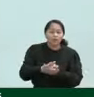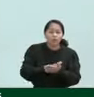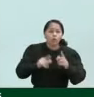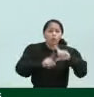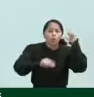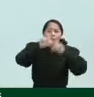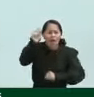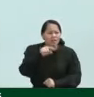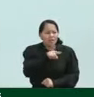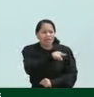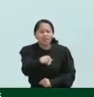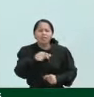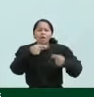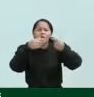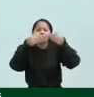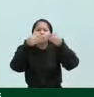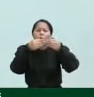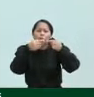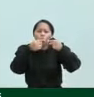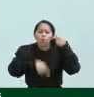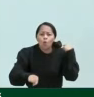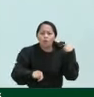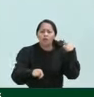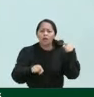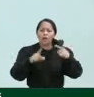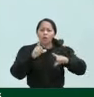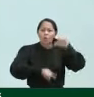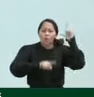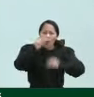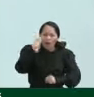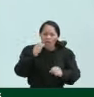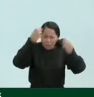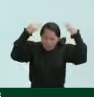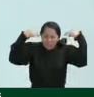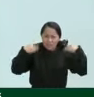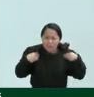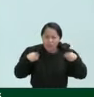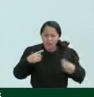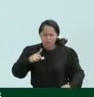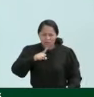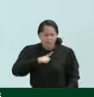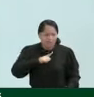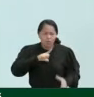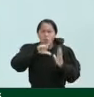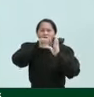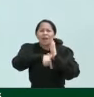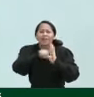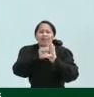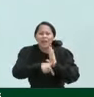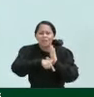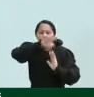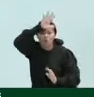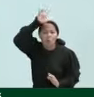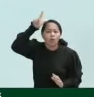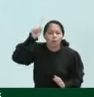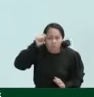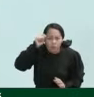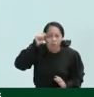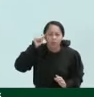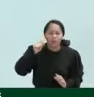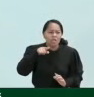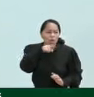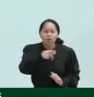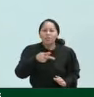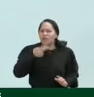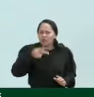desfavor de levar a imagem do estado do Acre a Marina Silva tem sido um atraso para Amazônia eando ela